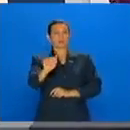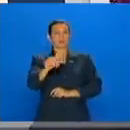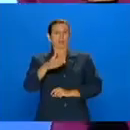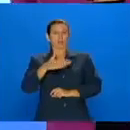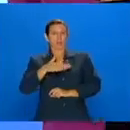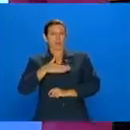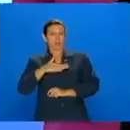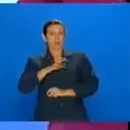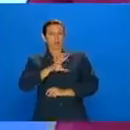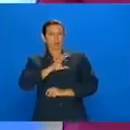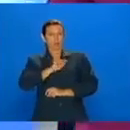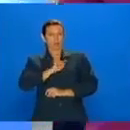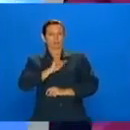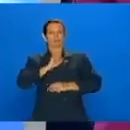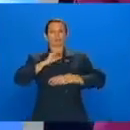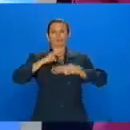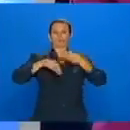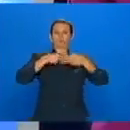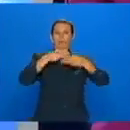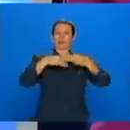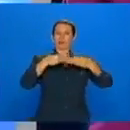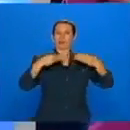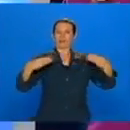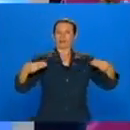macarrão.